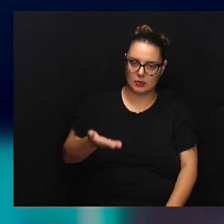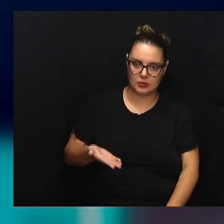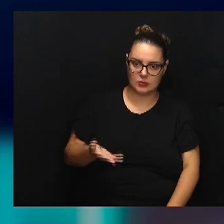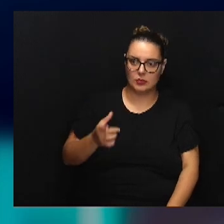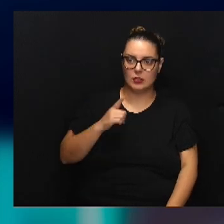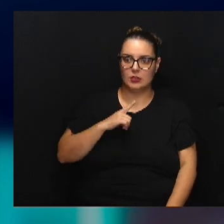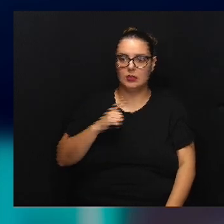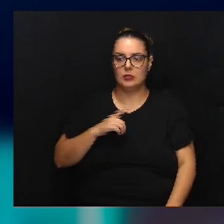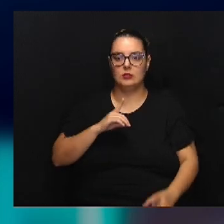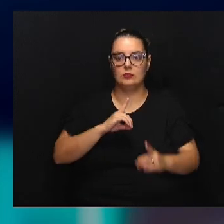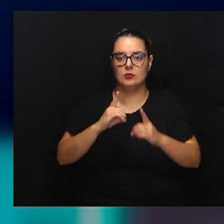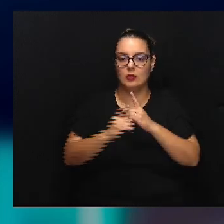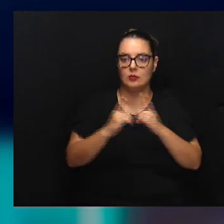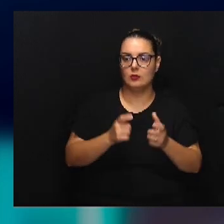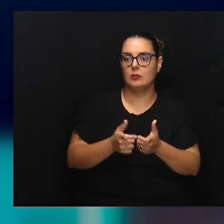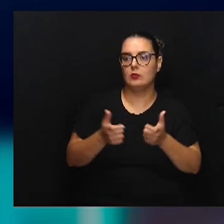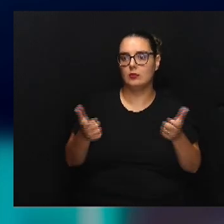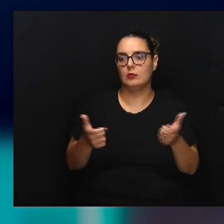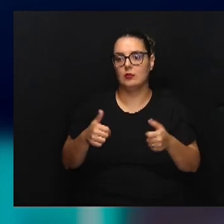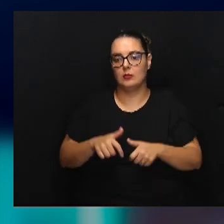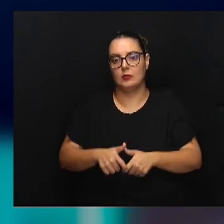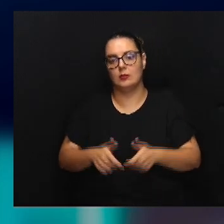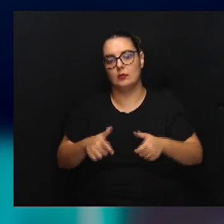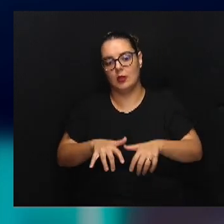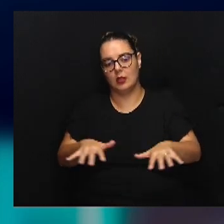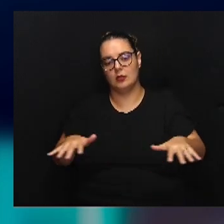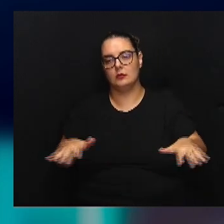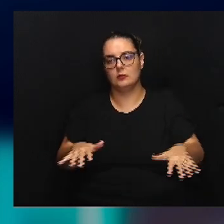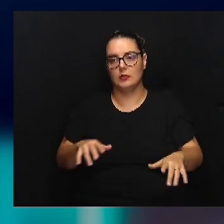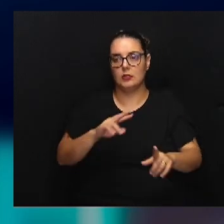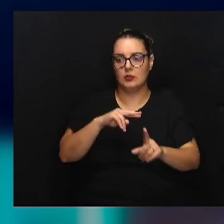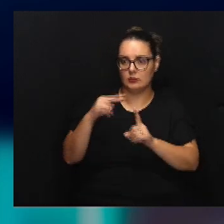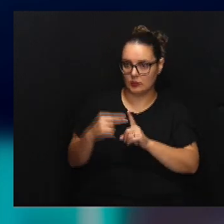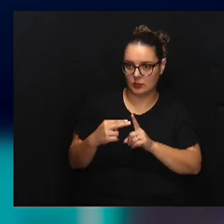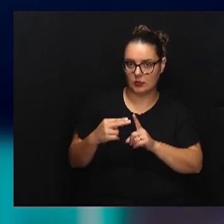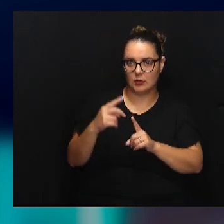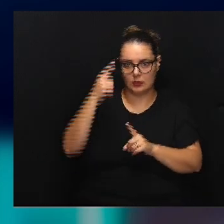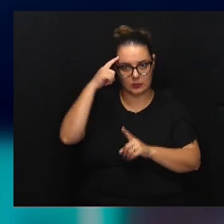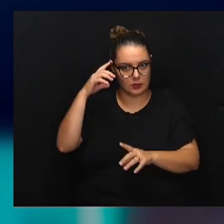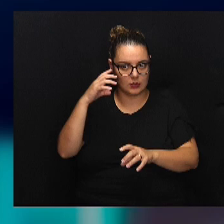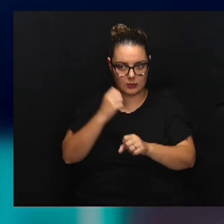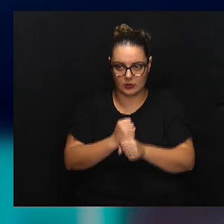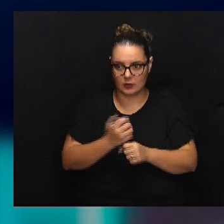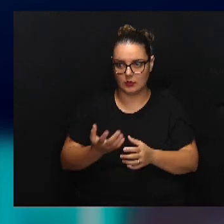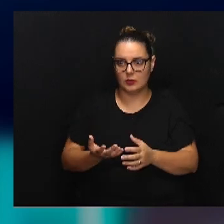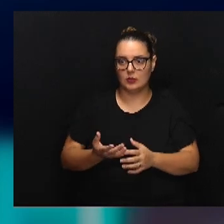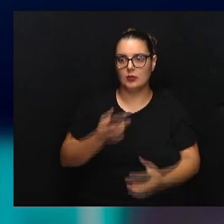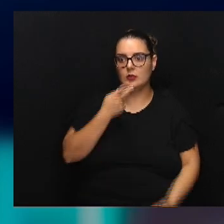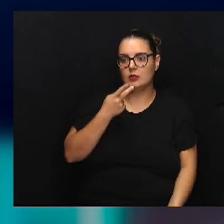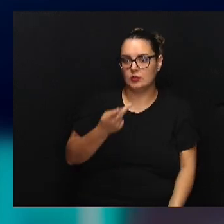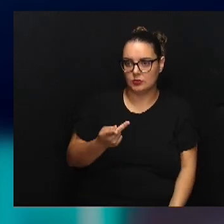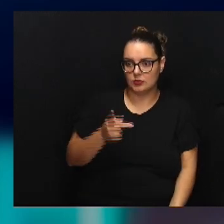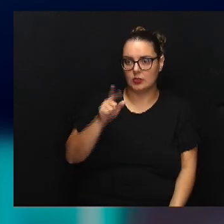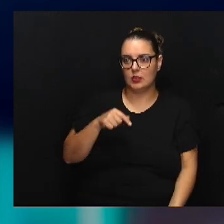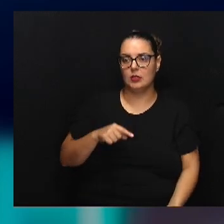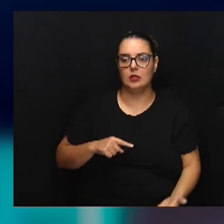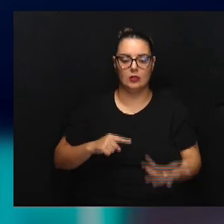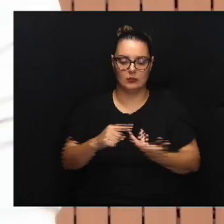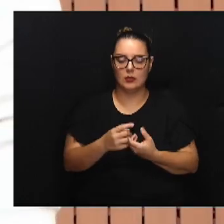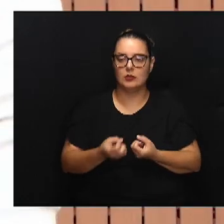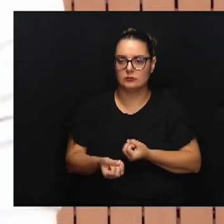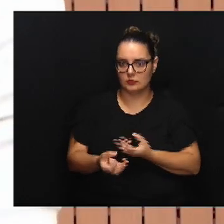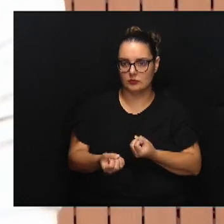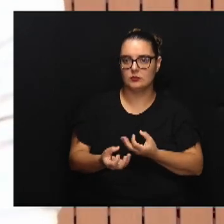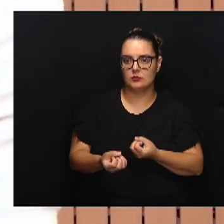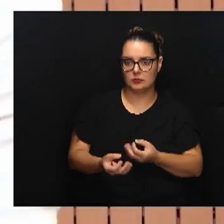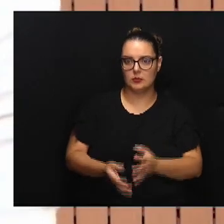uma dinâmica muito maior, muito mais ampla, né? Então, do ponto de vista geral, eu diria que são essas informações que